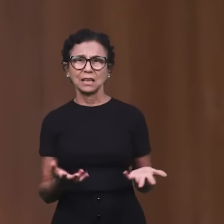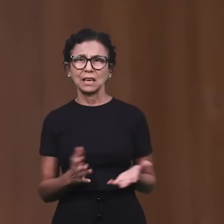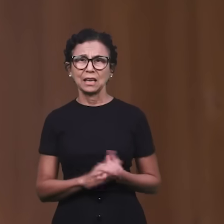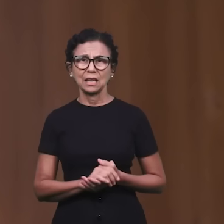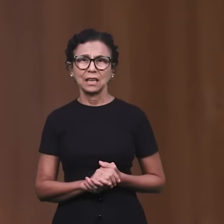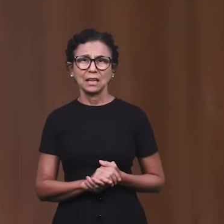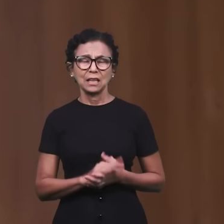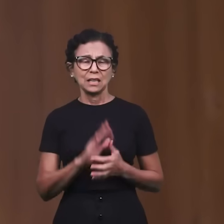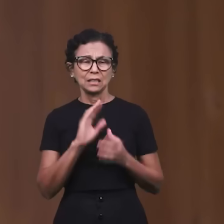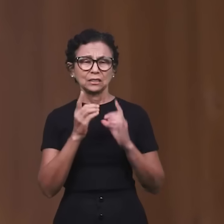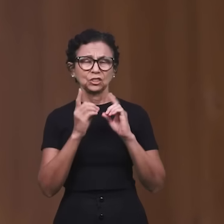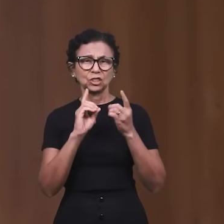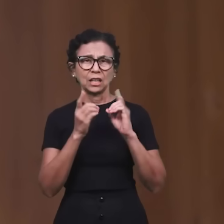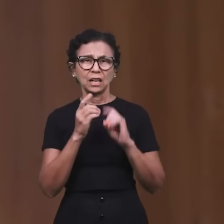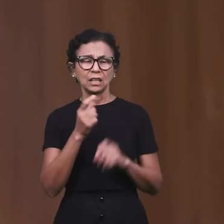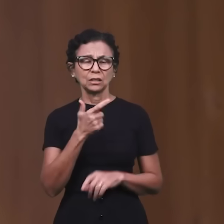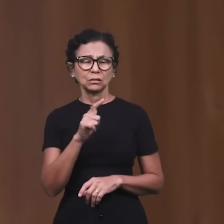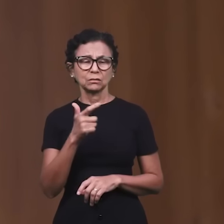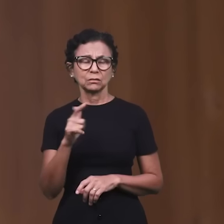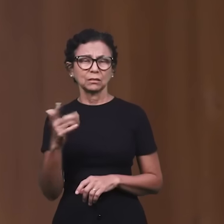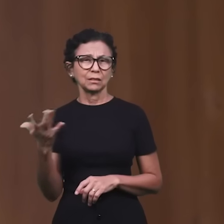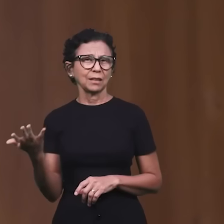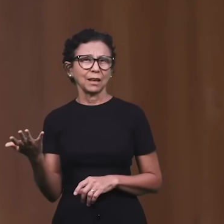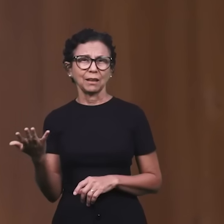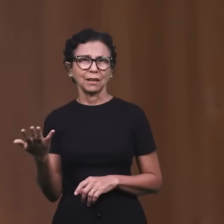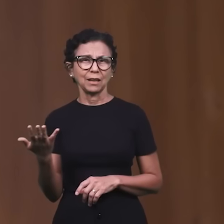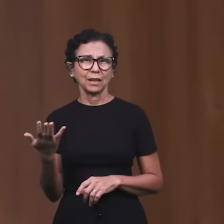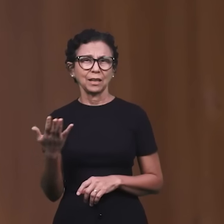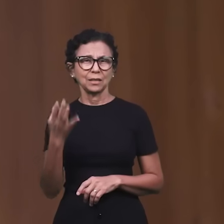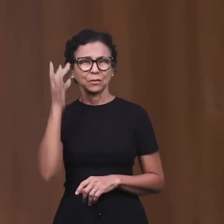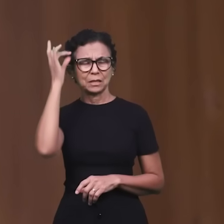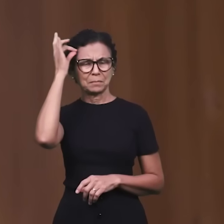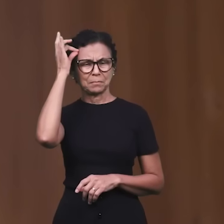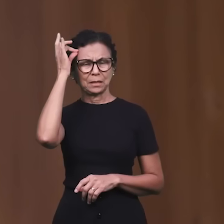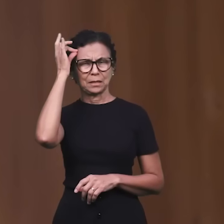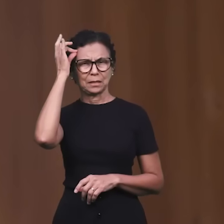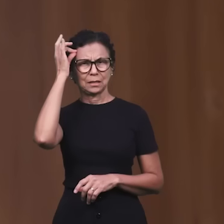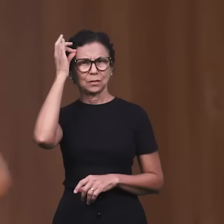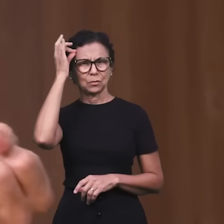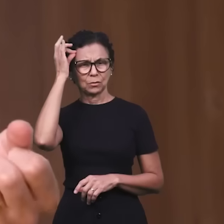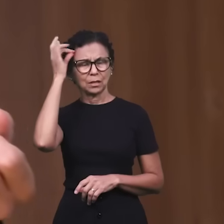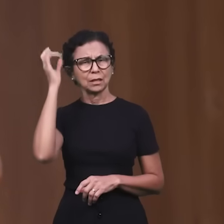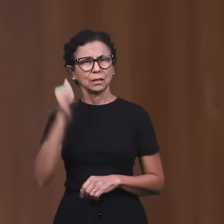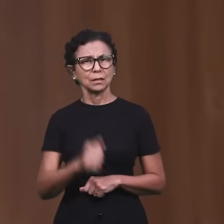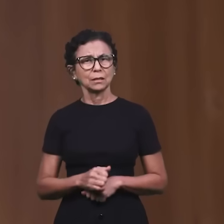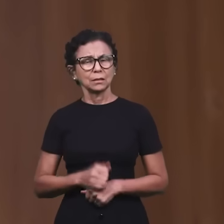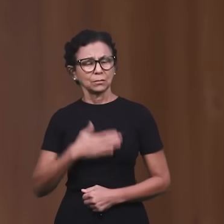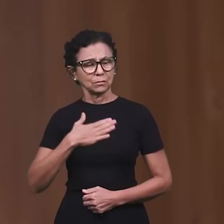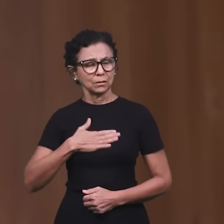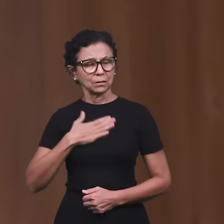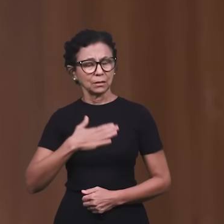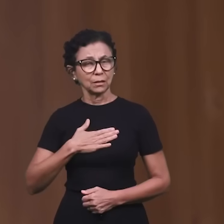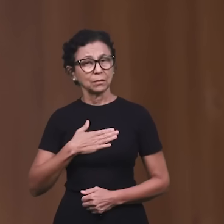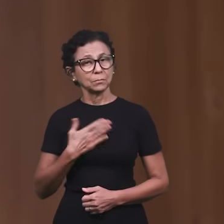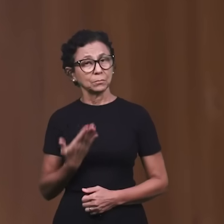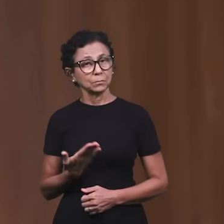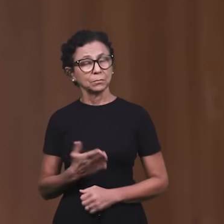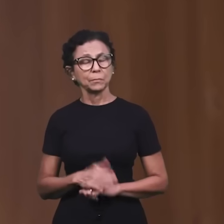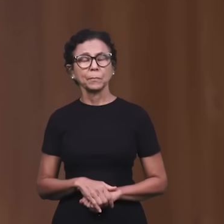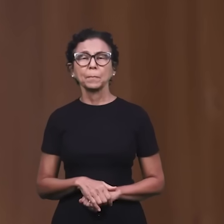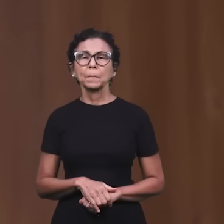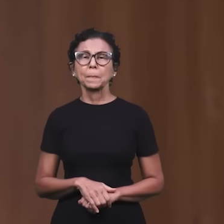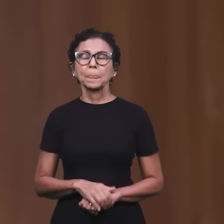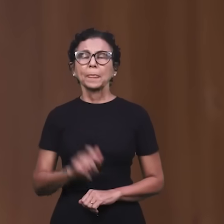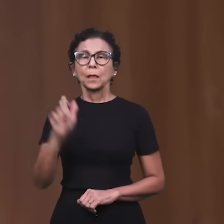diálogo, a falta do diálogo no espírito, com temperança, porque uma pessoa com